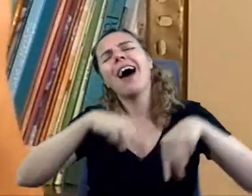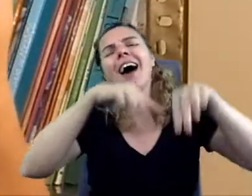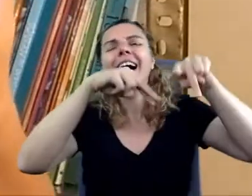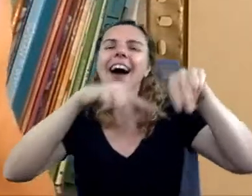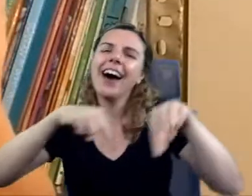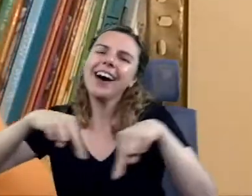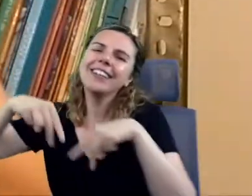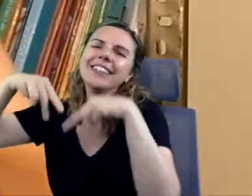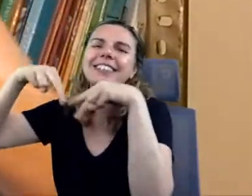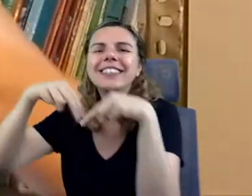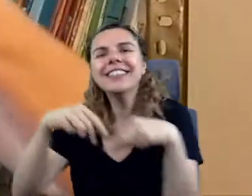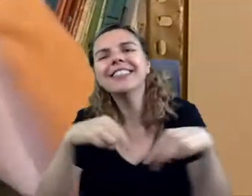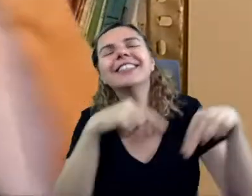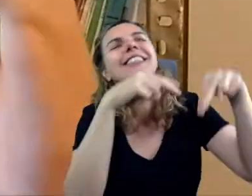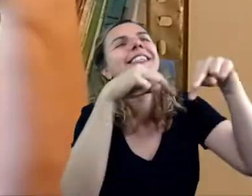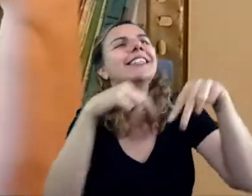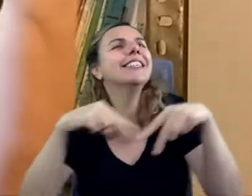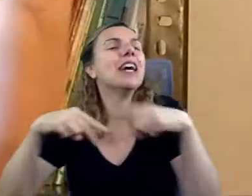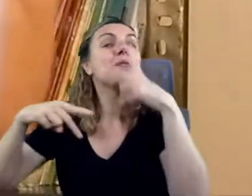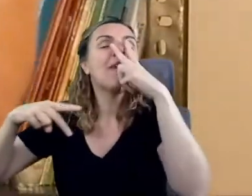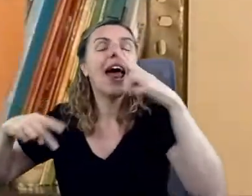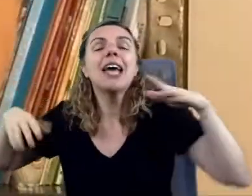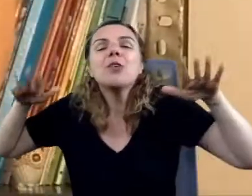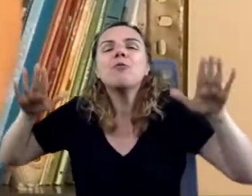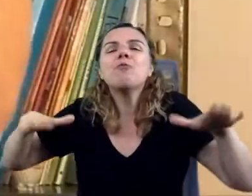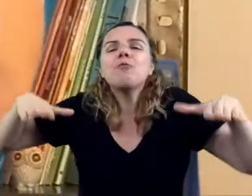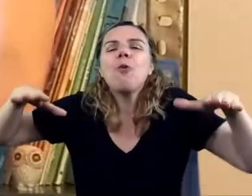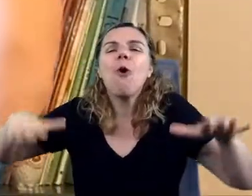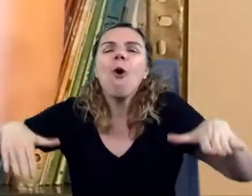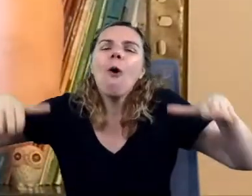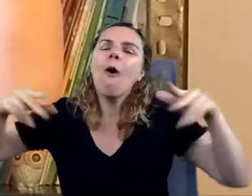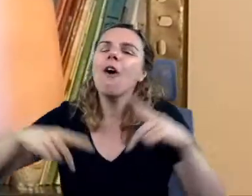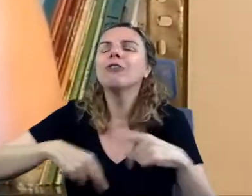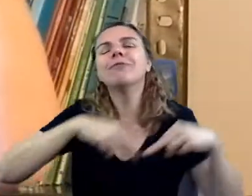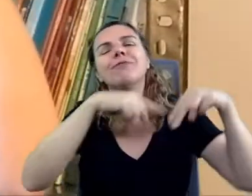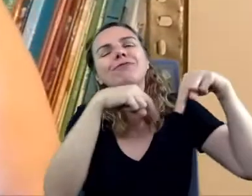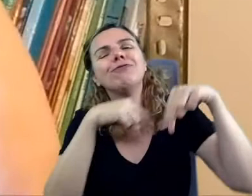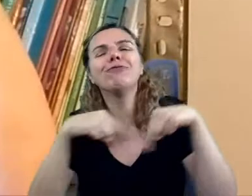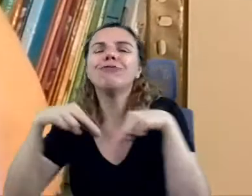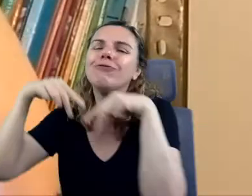Dançaram valsas e mais valsas, como se flutuassem numa nuvem.